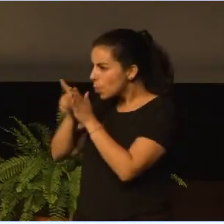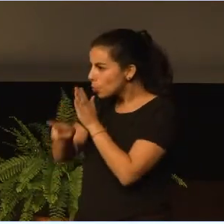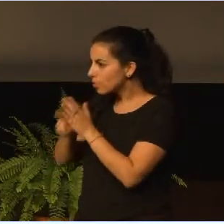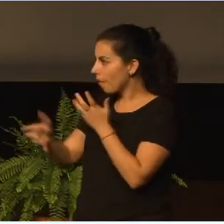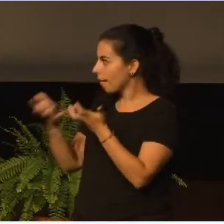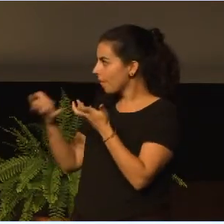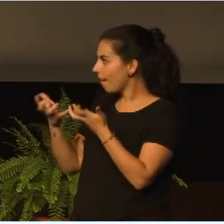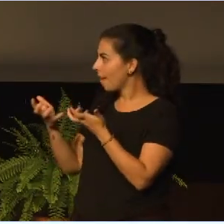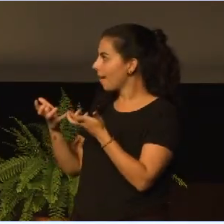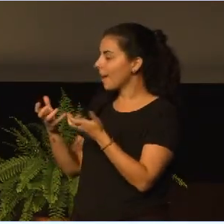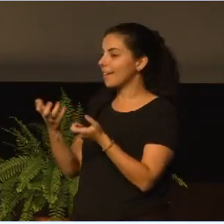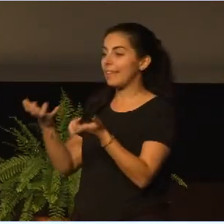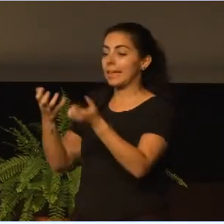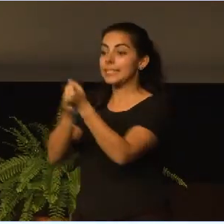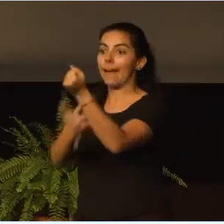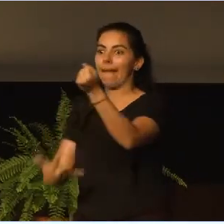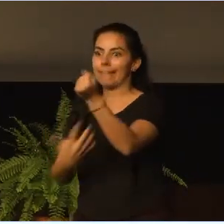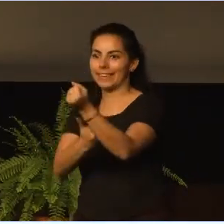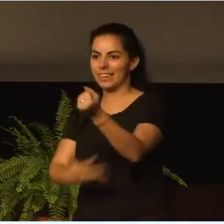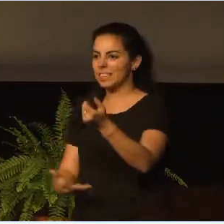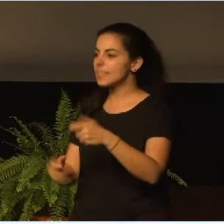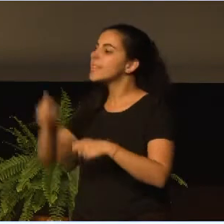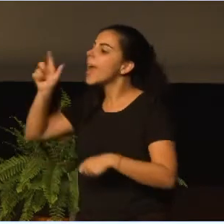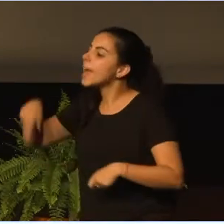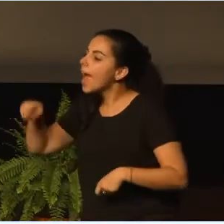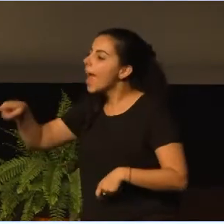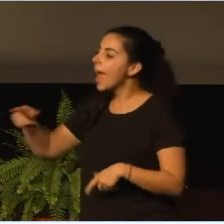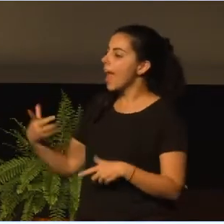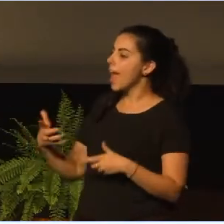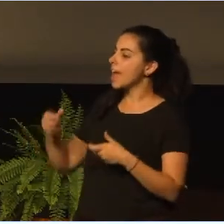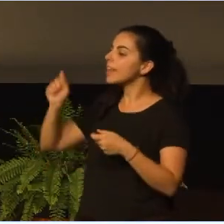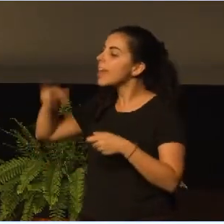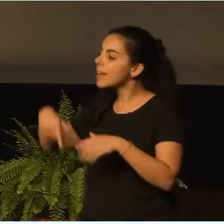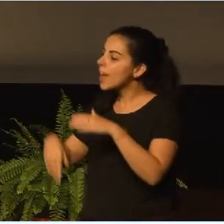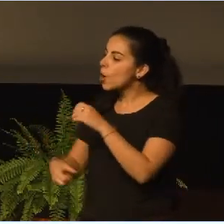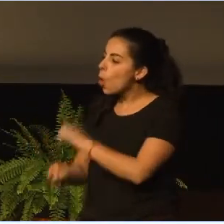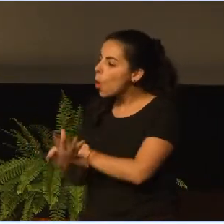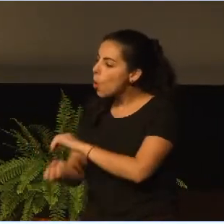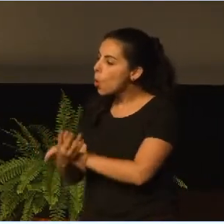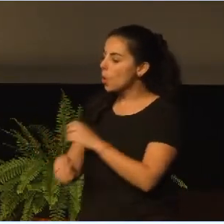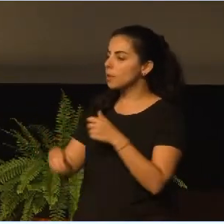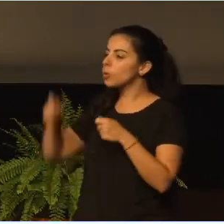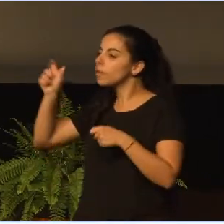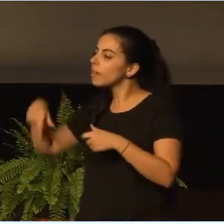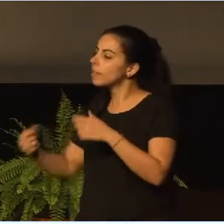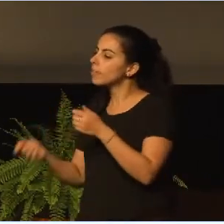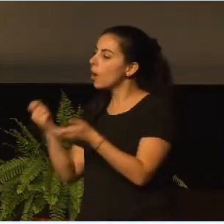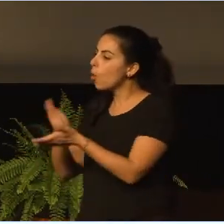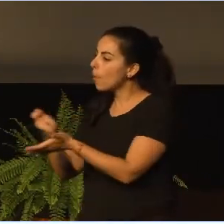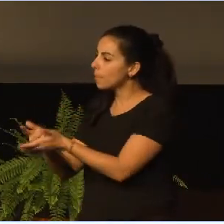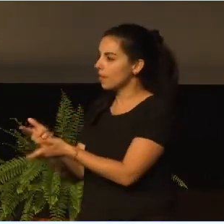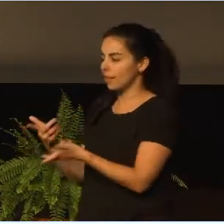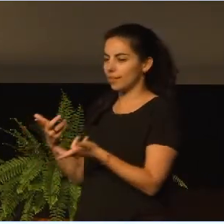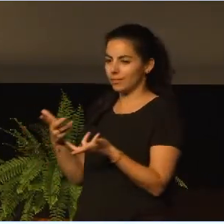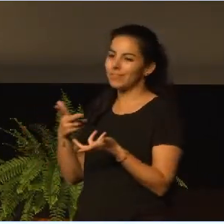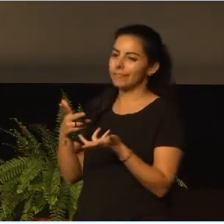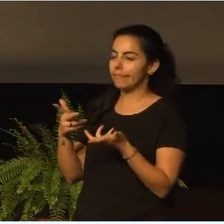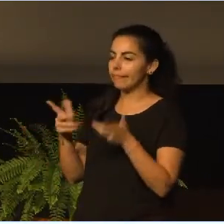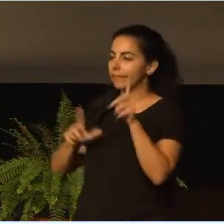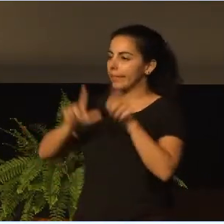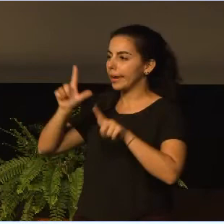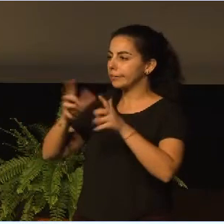né? Quem é o cara que está indo em puteiro em Brasília? Quem é o cara que está comprando não sei o quê? Porque eles ouvem lá e sabem que a gente está vendo alguma coisa e o cara quer. E a